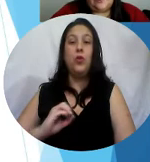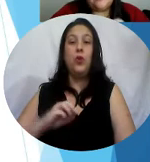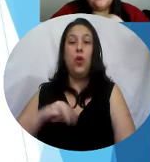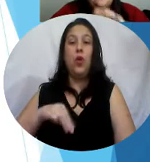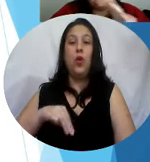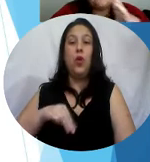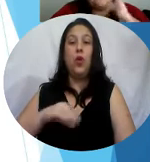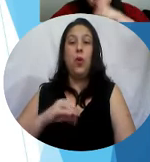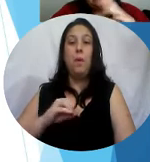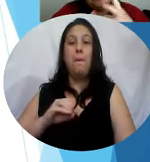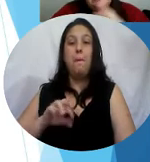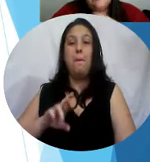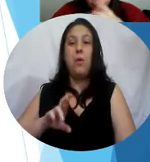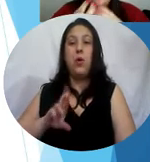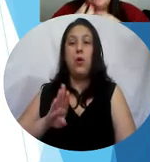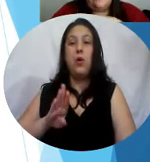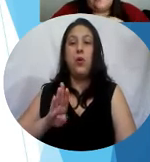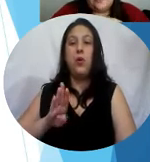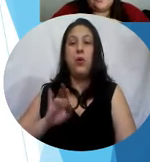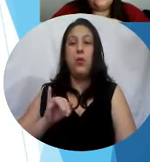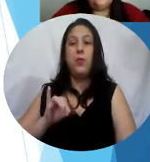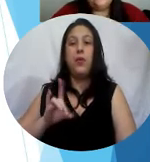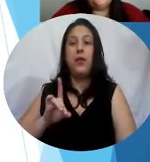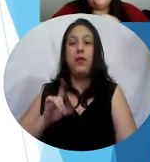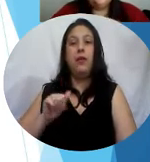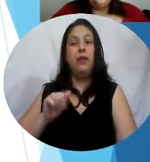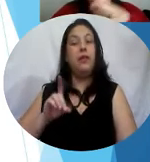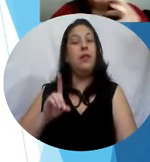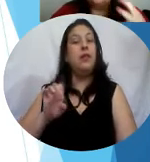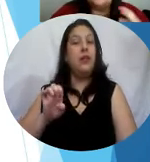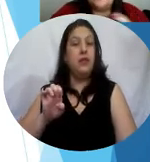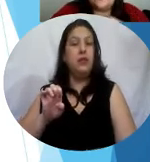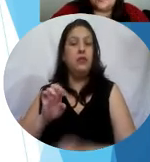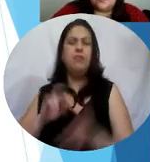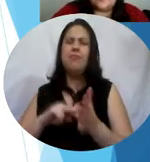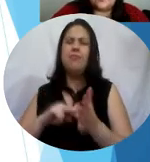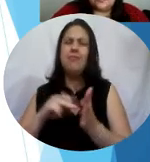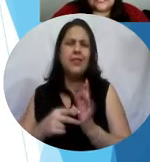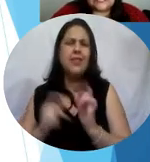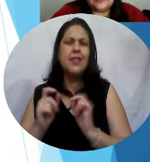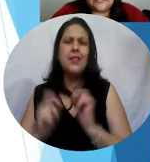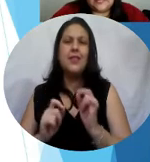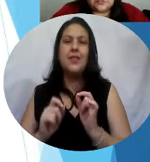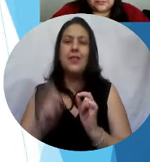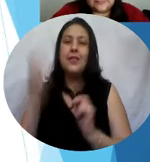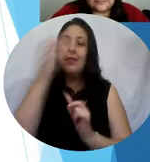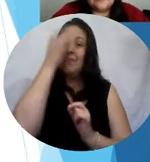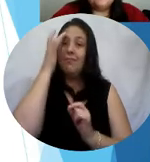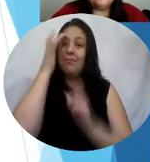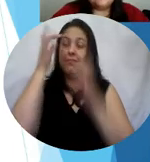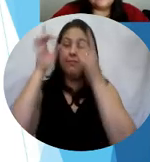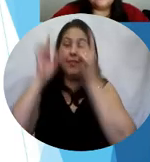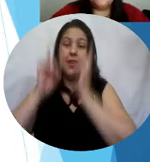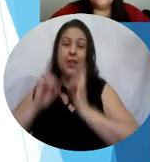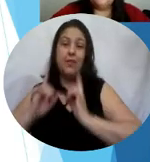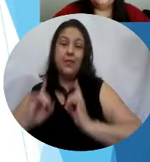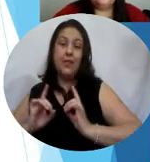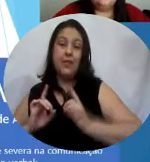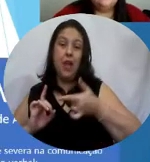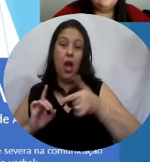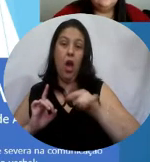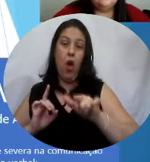único quadro, nós temos, dentro, né, do desenvolvimento de uma única pessoa, nós temos algumas outras alterações,